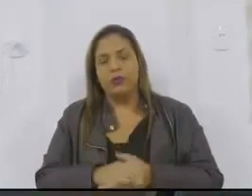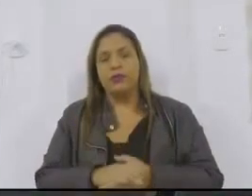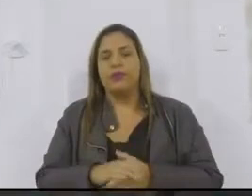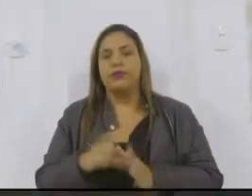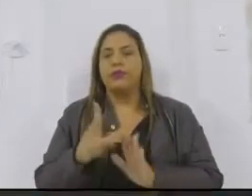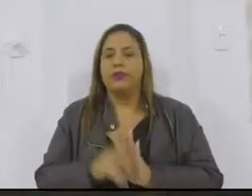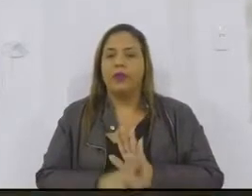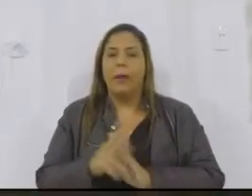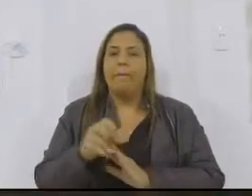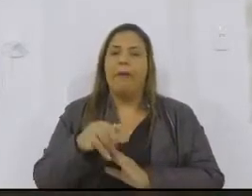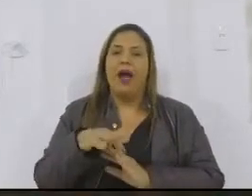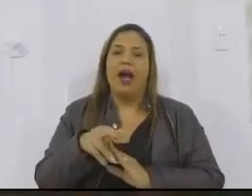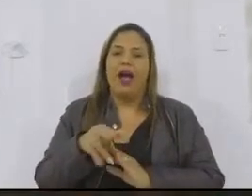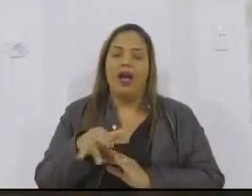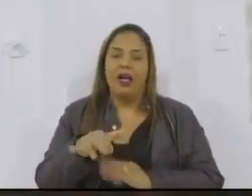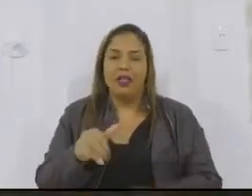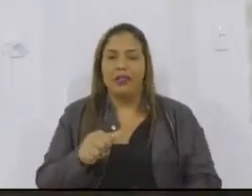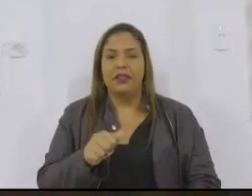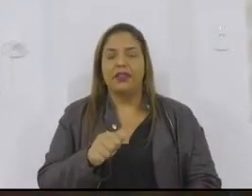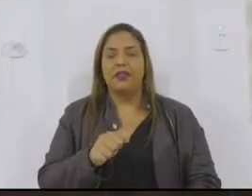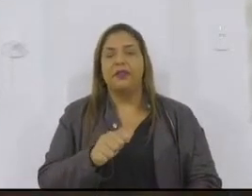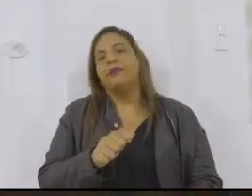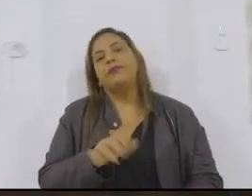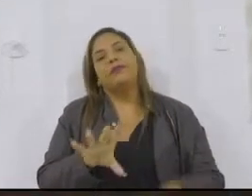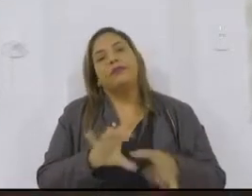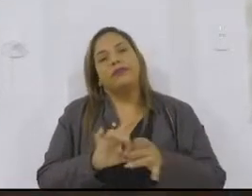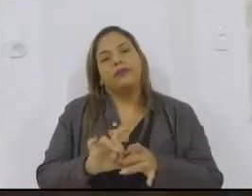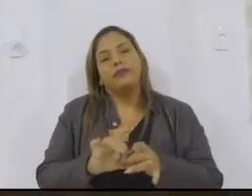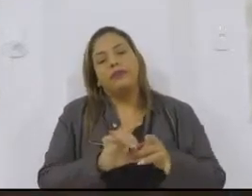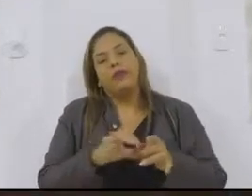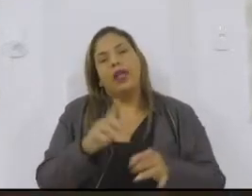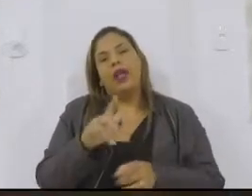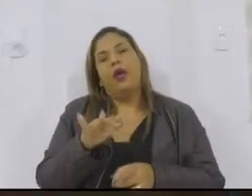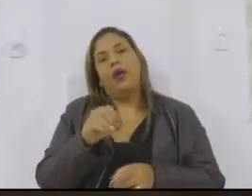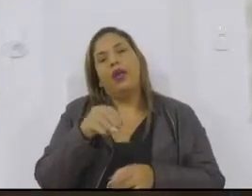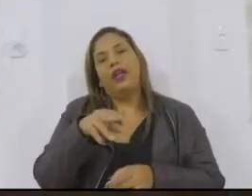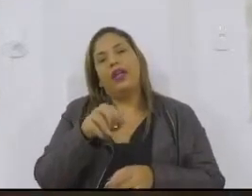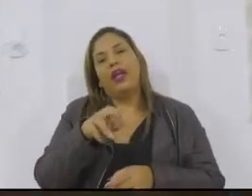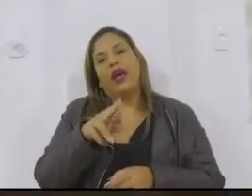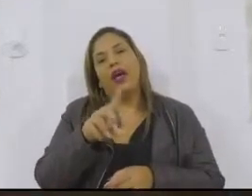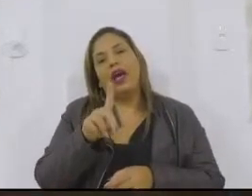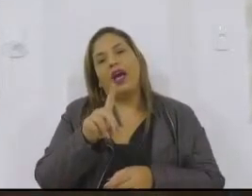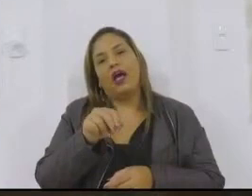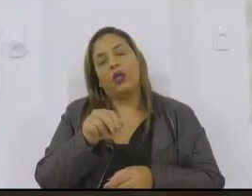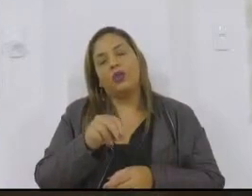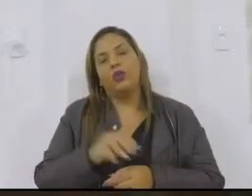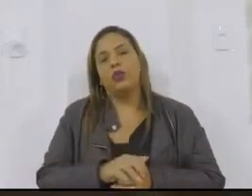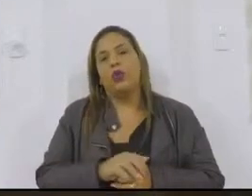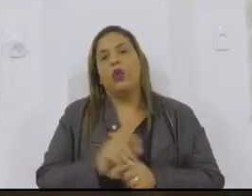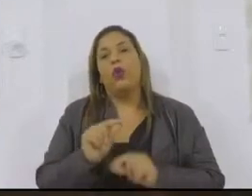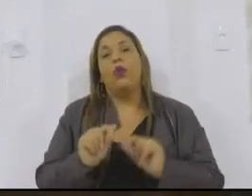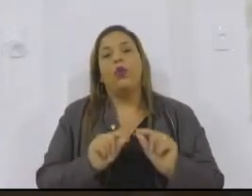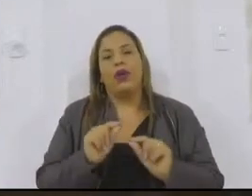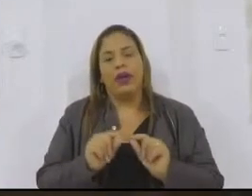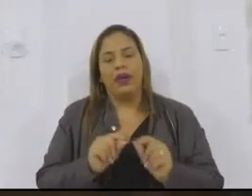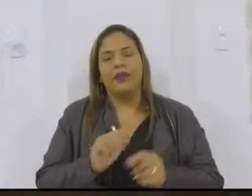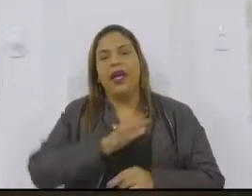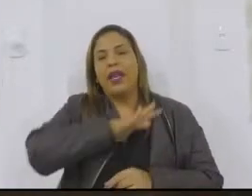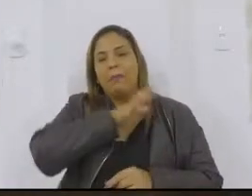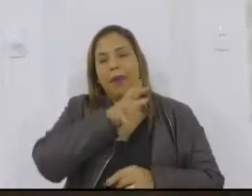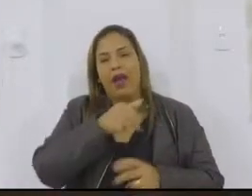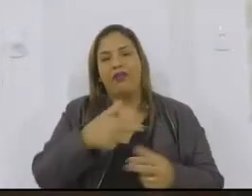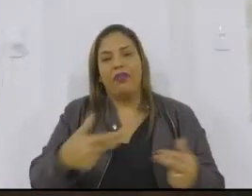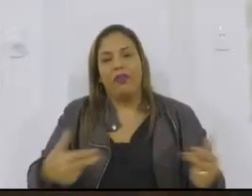lei da vereadora Márcia Matos, em conjunto com o vereador Leonardo Oliveira, que dispõe sobre atendimento aos